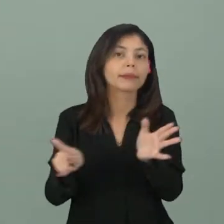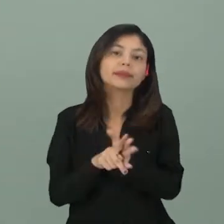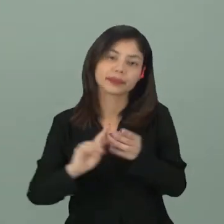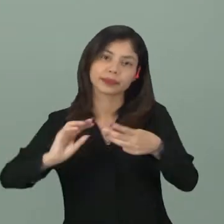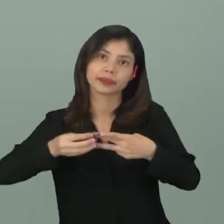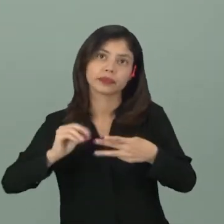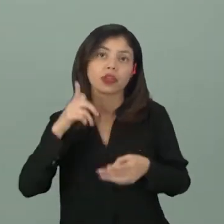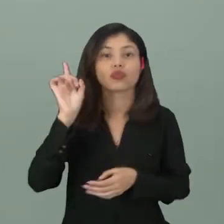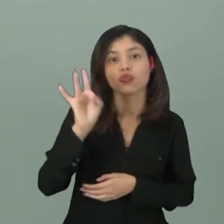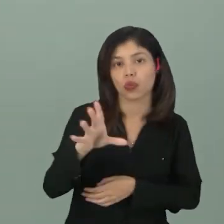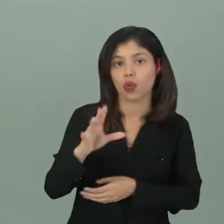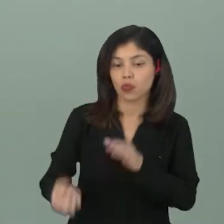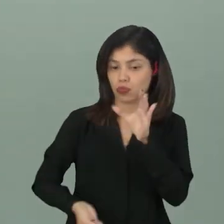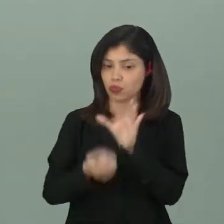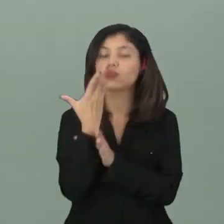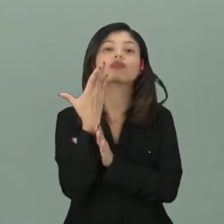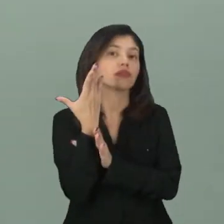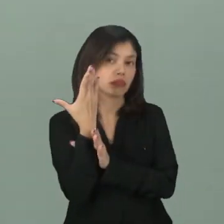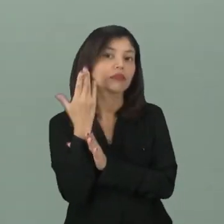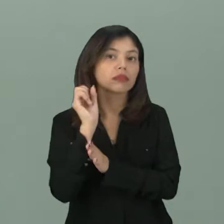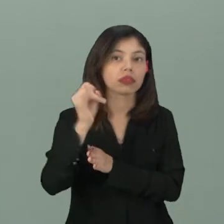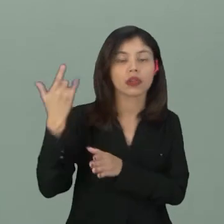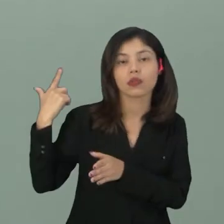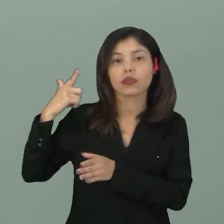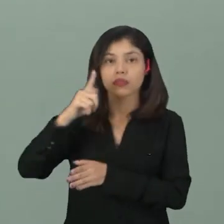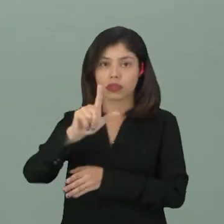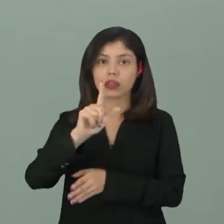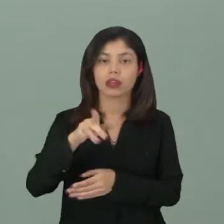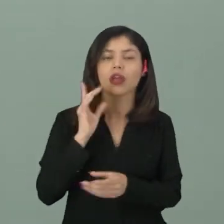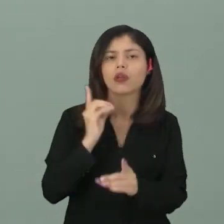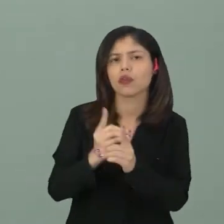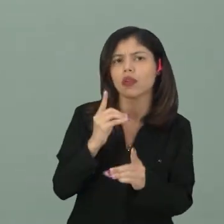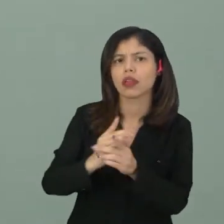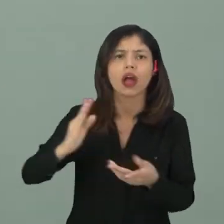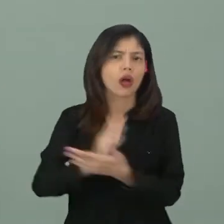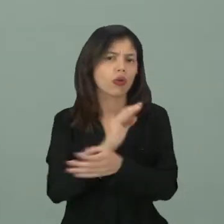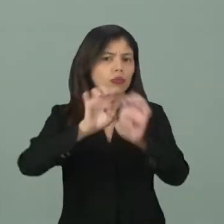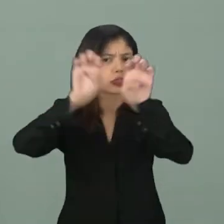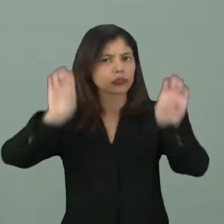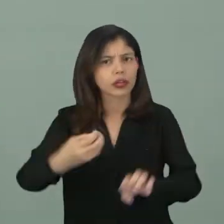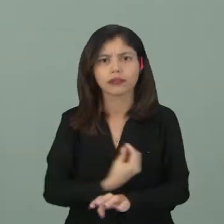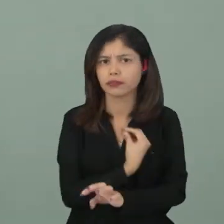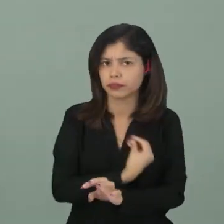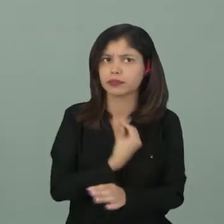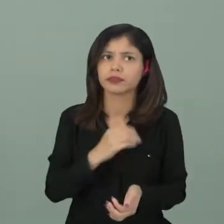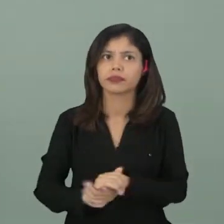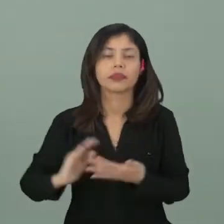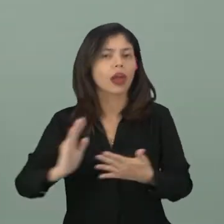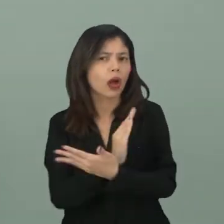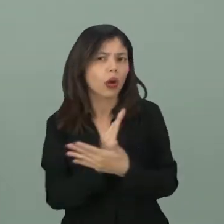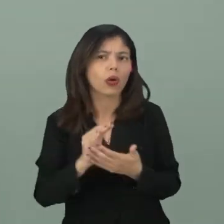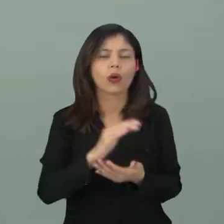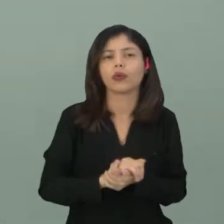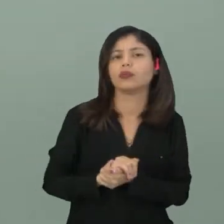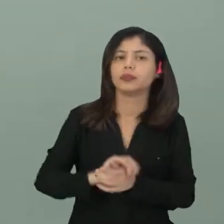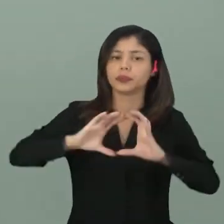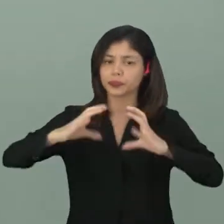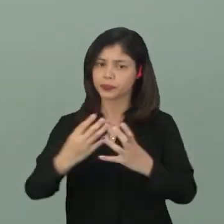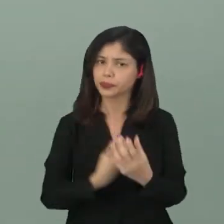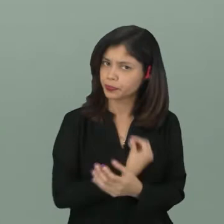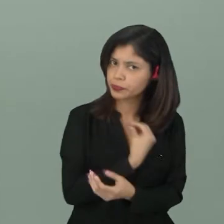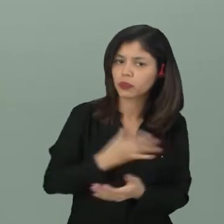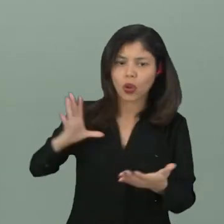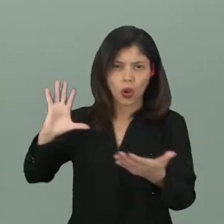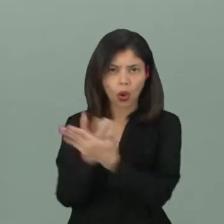vírus só conseguem existir se eles conseguirem achar alguma estrutura viva, algum ser vivo, para aí sim ele